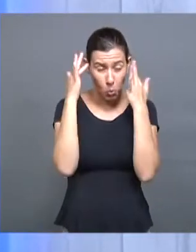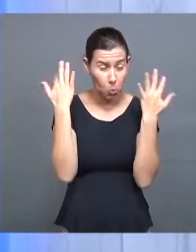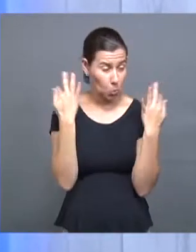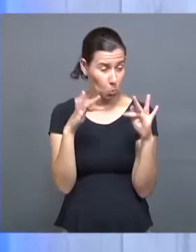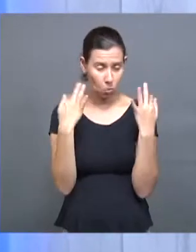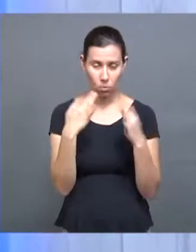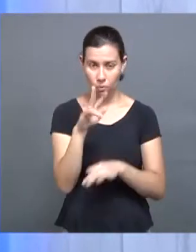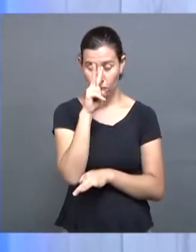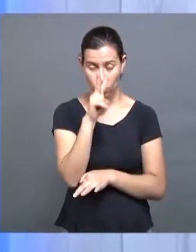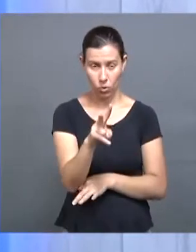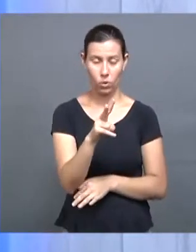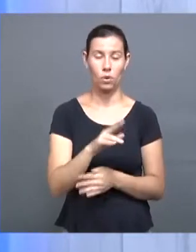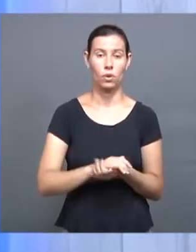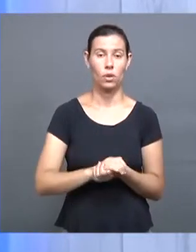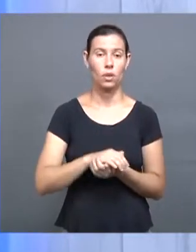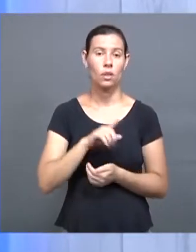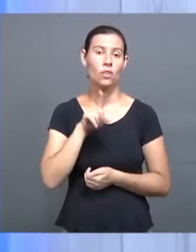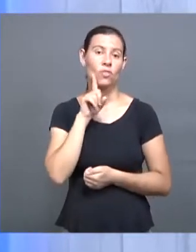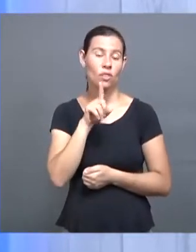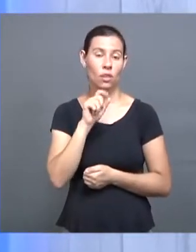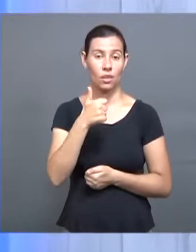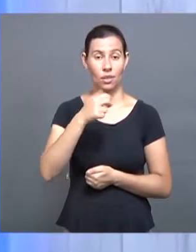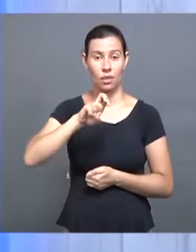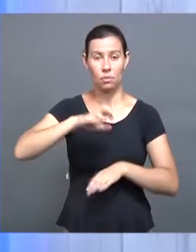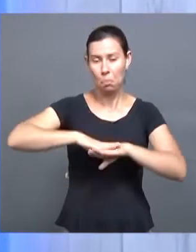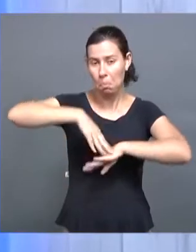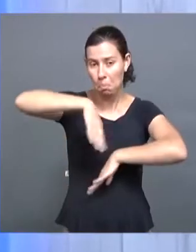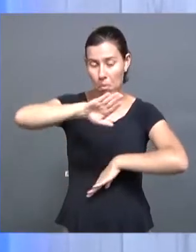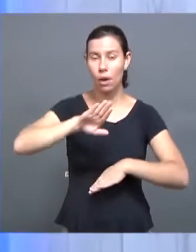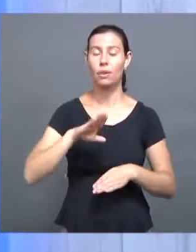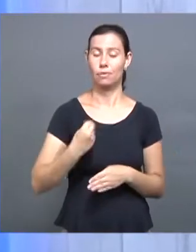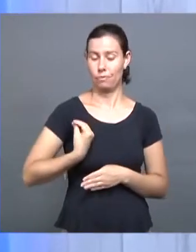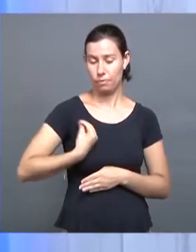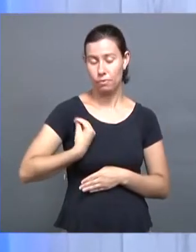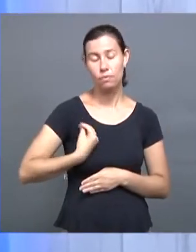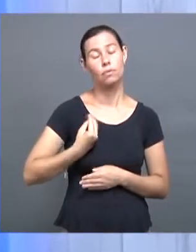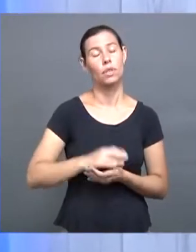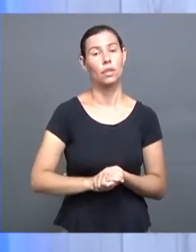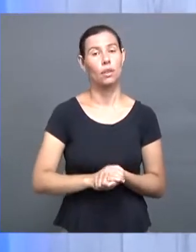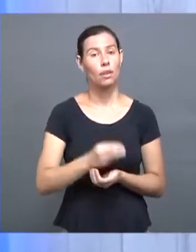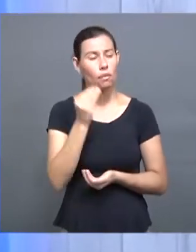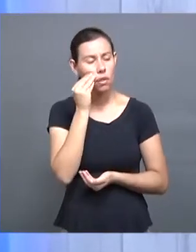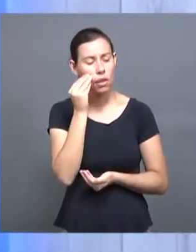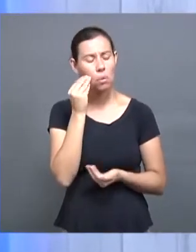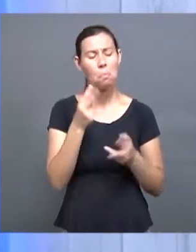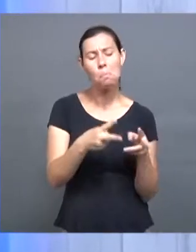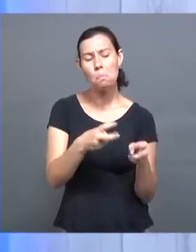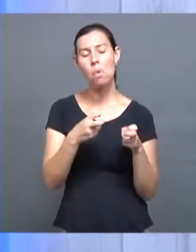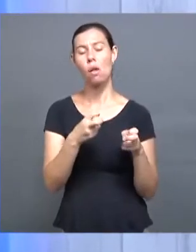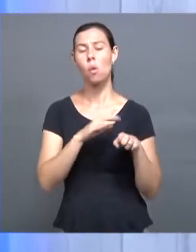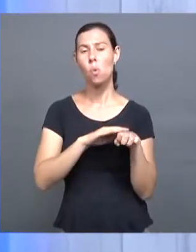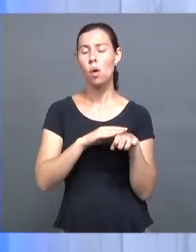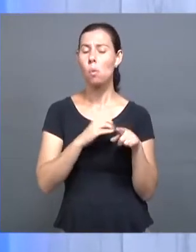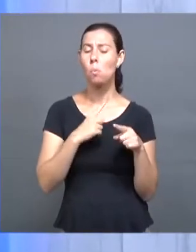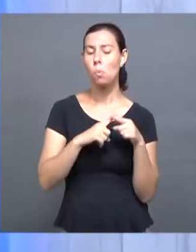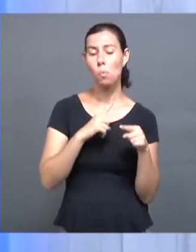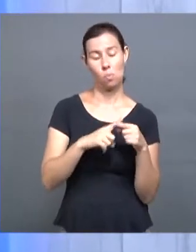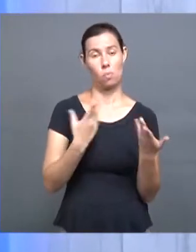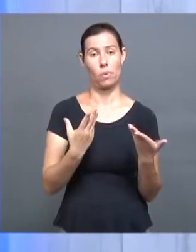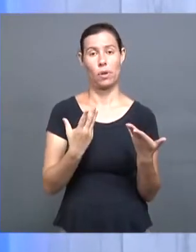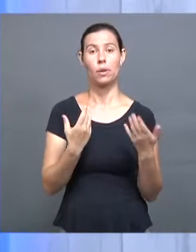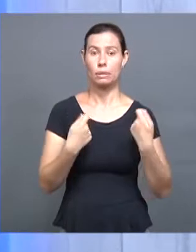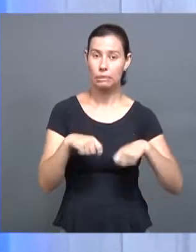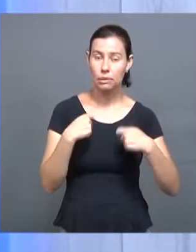dores mais de 15 dias no mês, ele tem que tentar viver, tentando entender a doença dele, fazendo o uso da medicação,